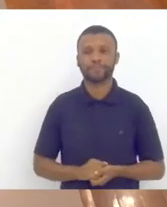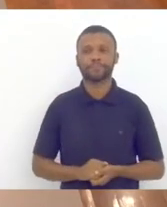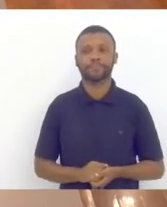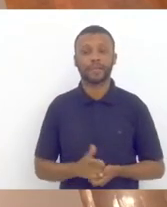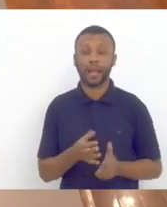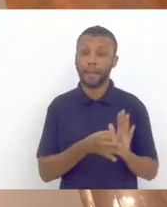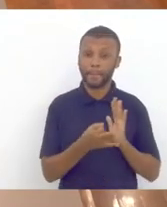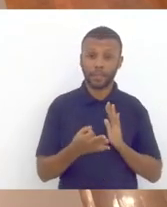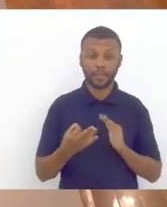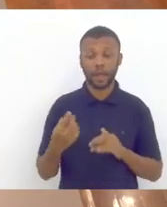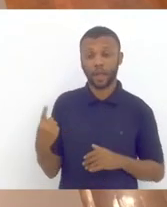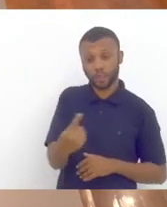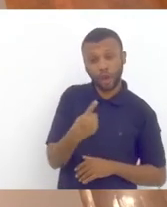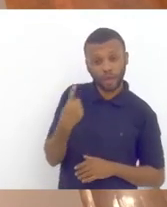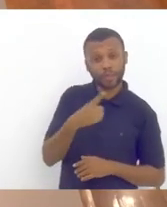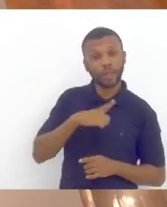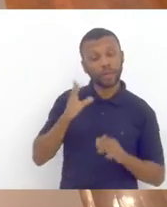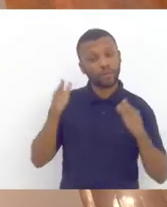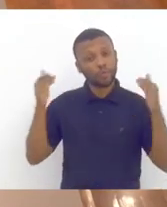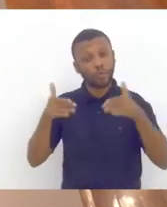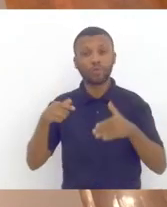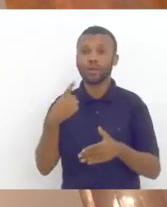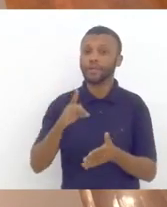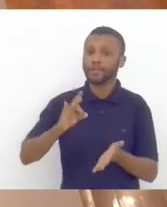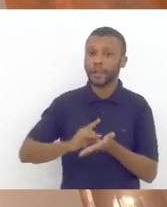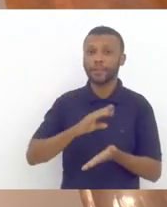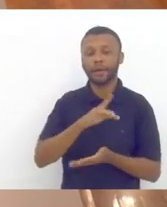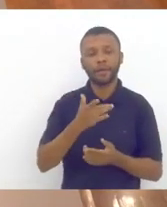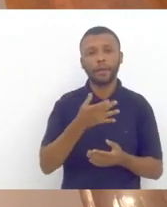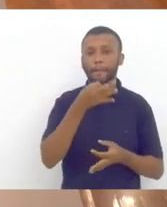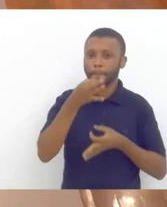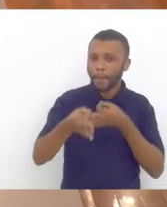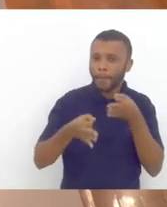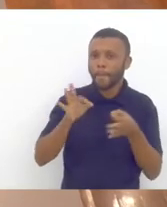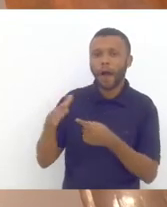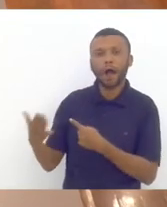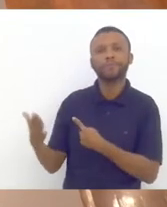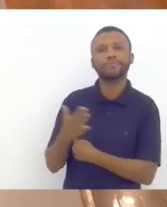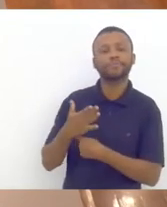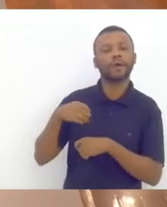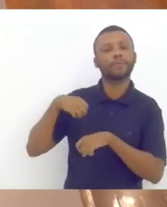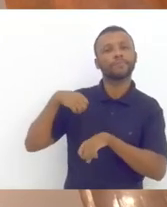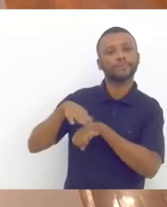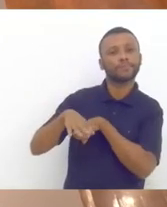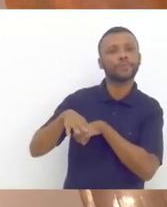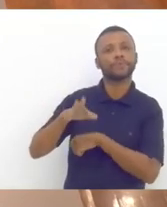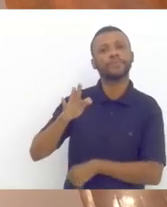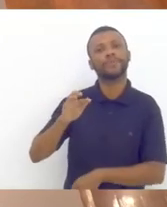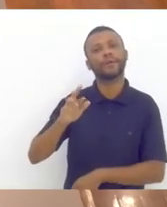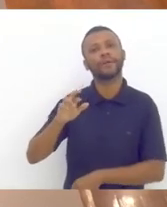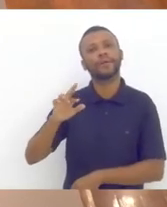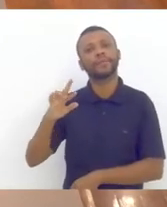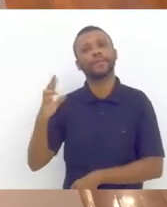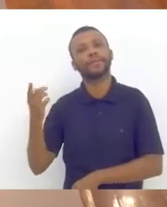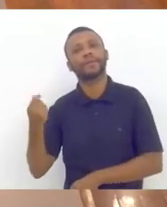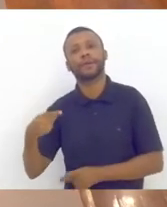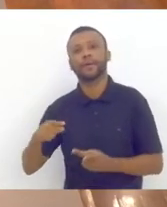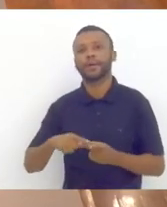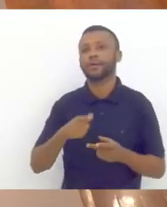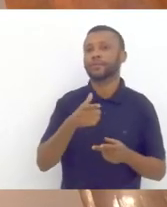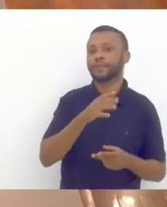Valdeque quanto nossas, nesse sentido. A gente, na verdade, vai pegar a contribuição do Ferreirinha, do Tribunal de Contas, e vai buscar fazer uma